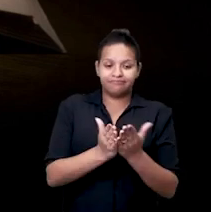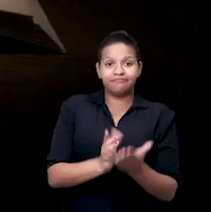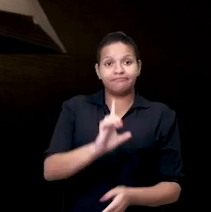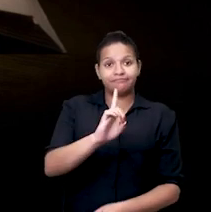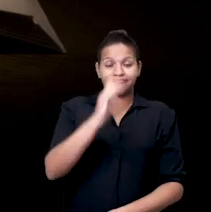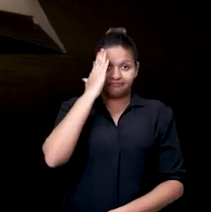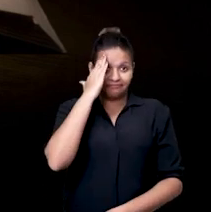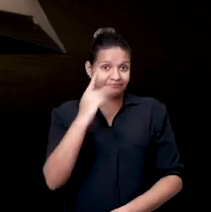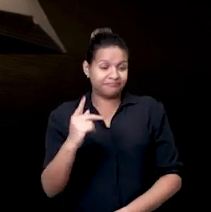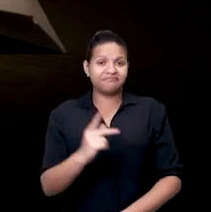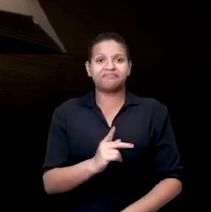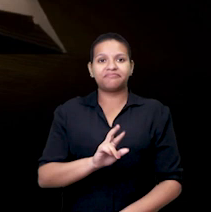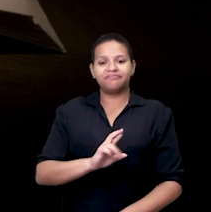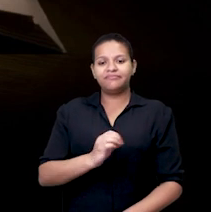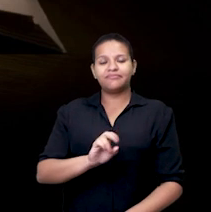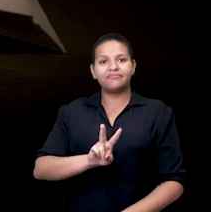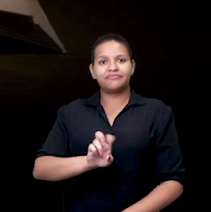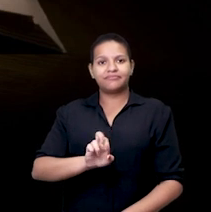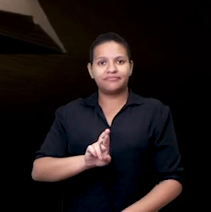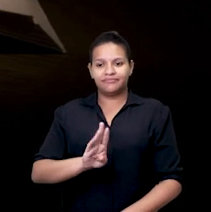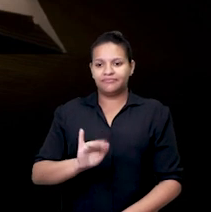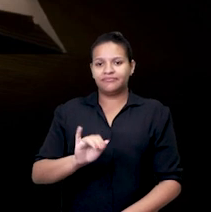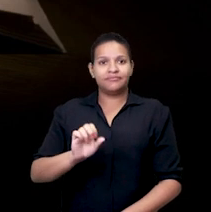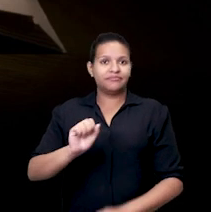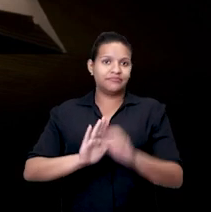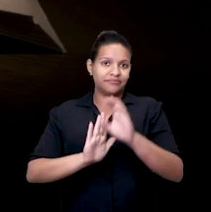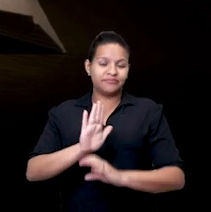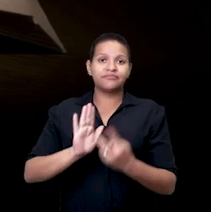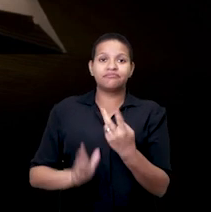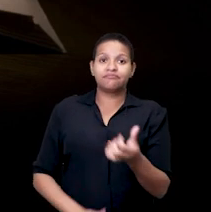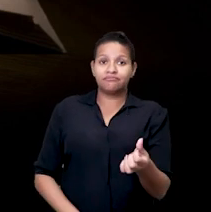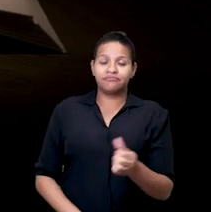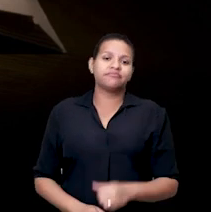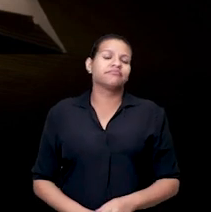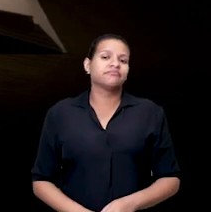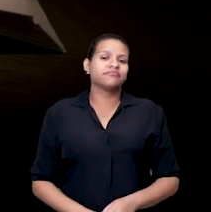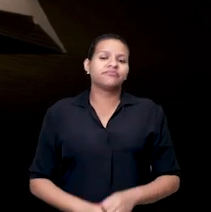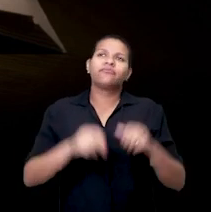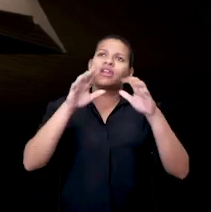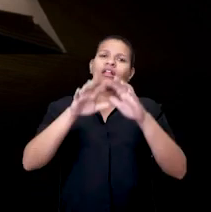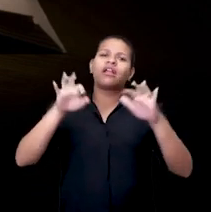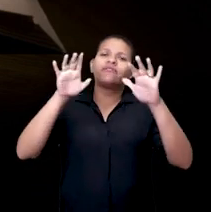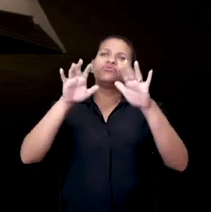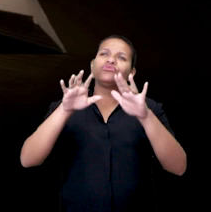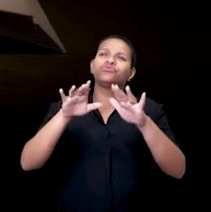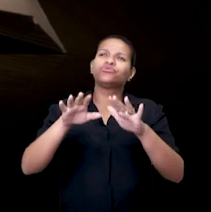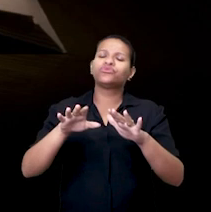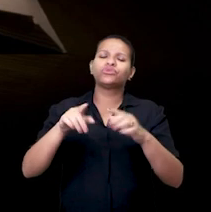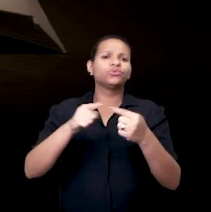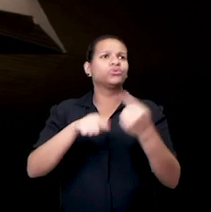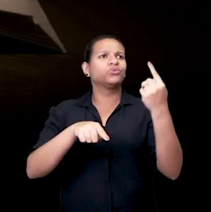Livro dos Provérbios, capítulo 26 Assim como a neve é imprópria no